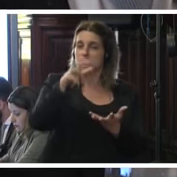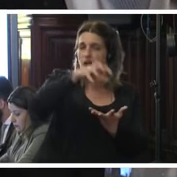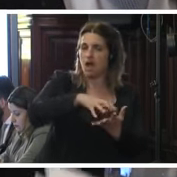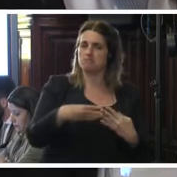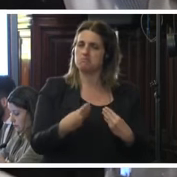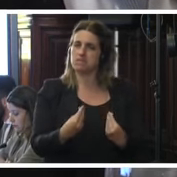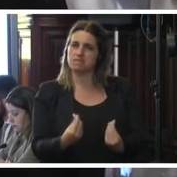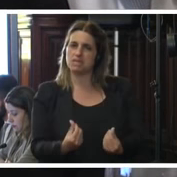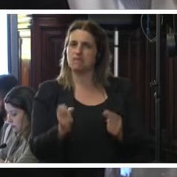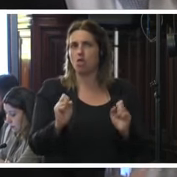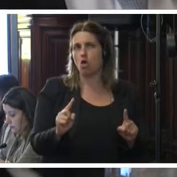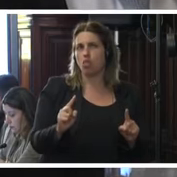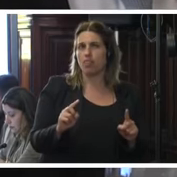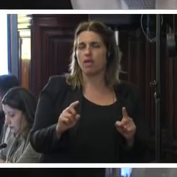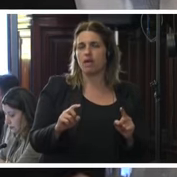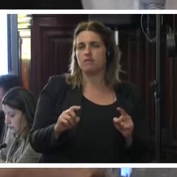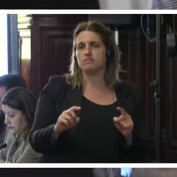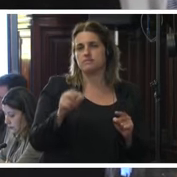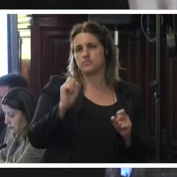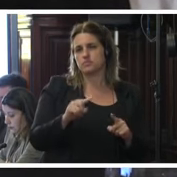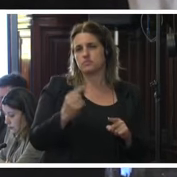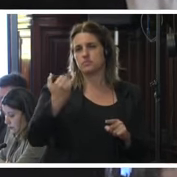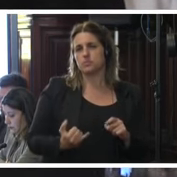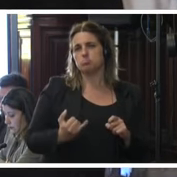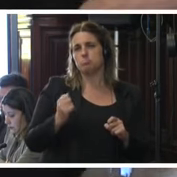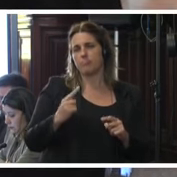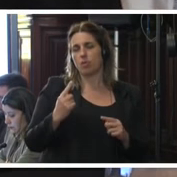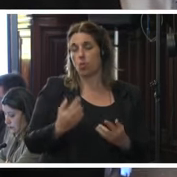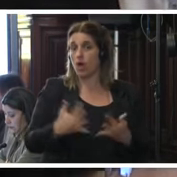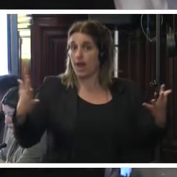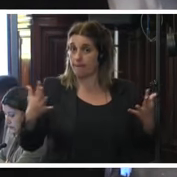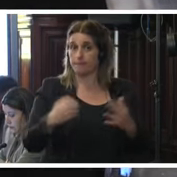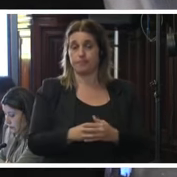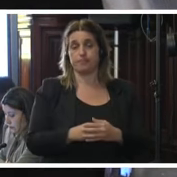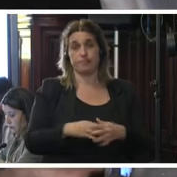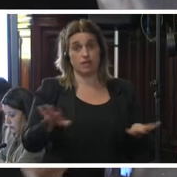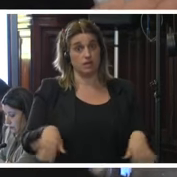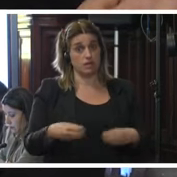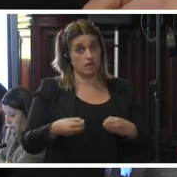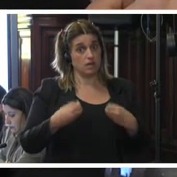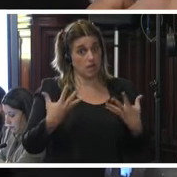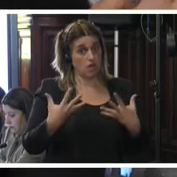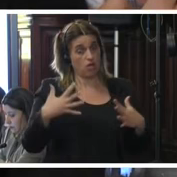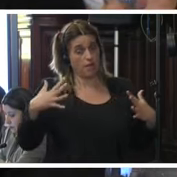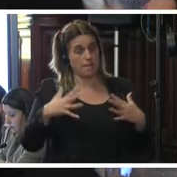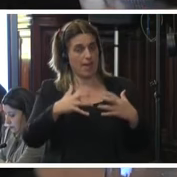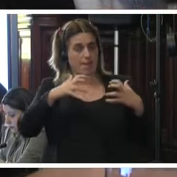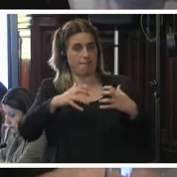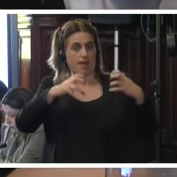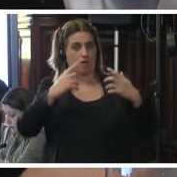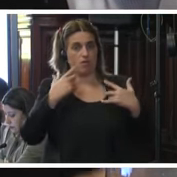ocorrer elevado e iminente risco de confronto armado com infratores, em razão do desencadeamento de uma operação